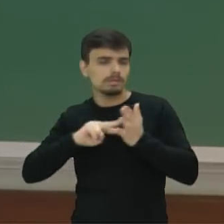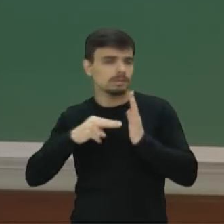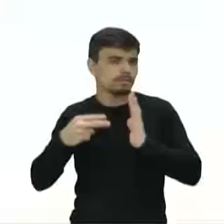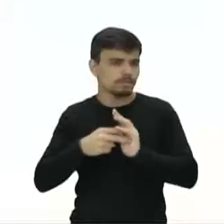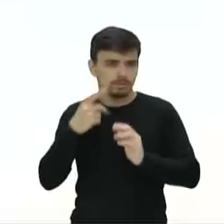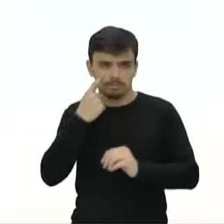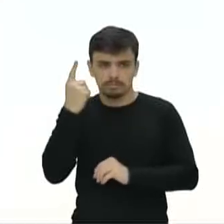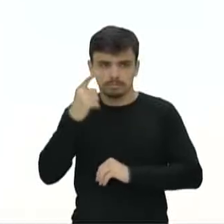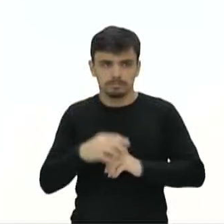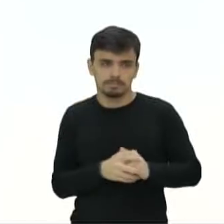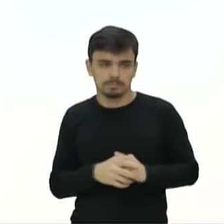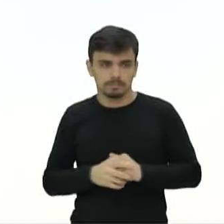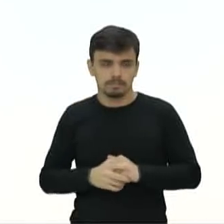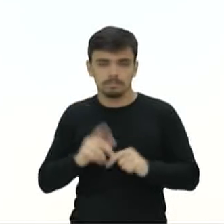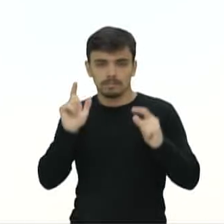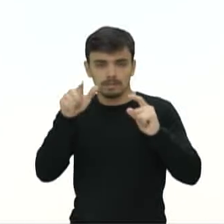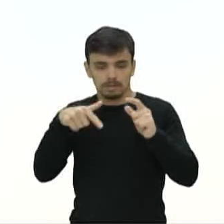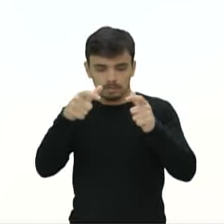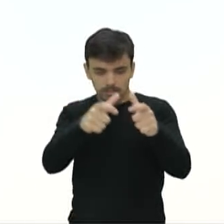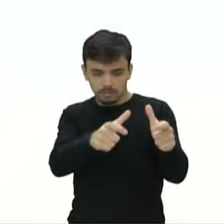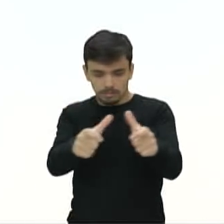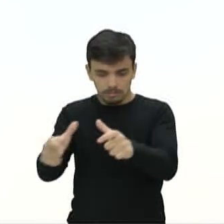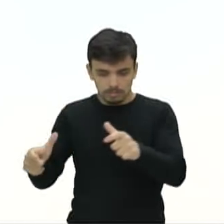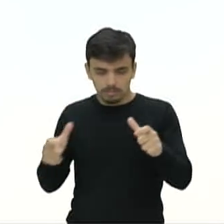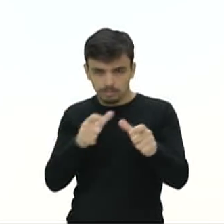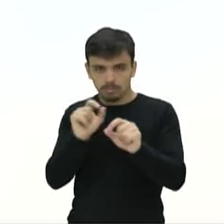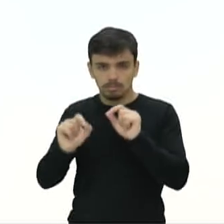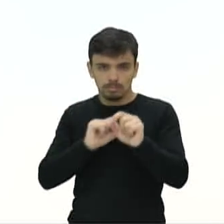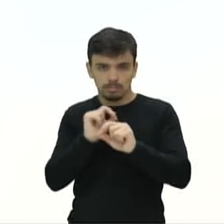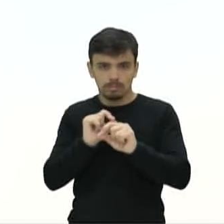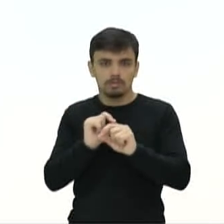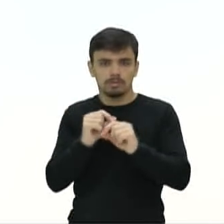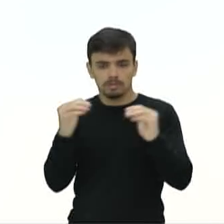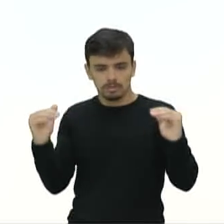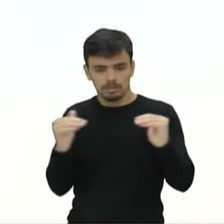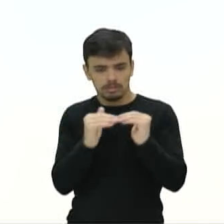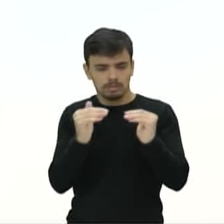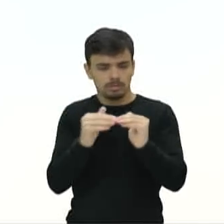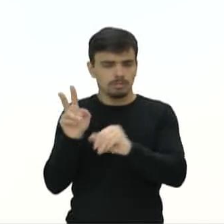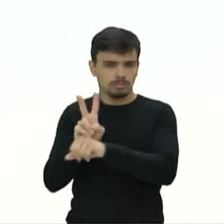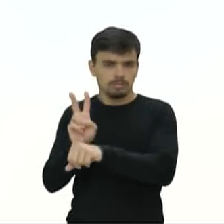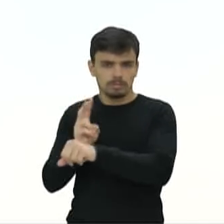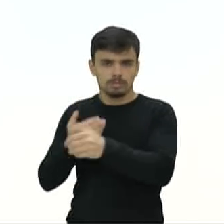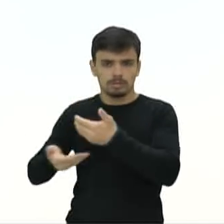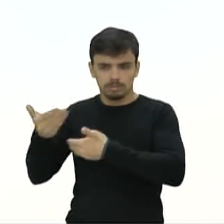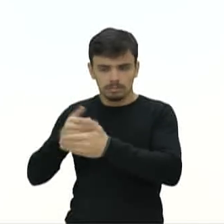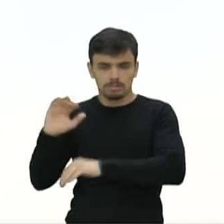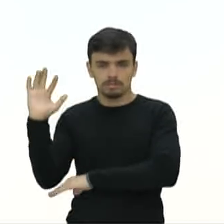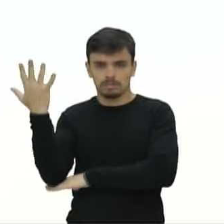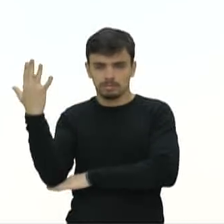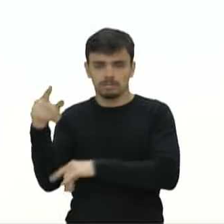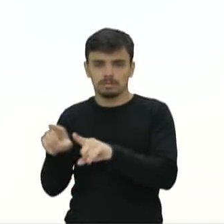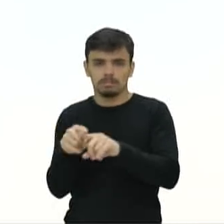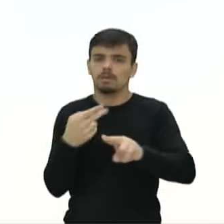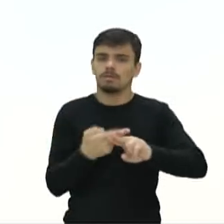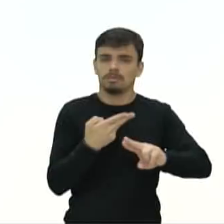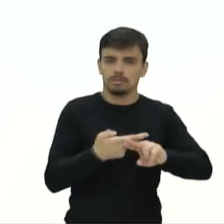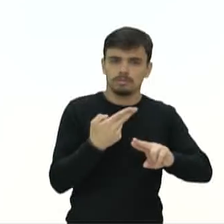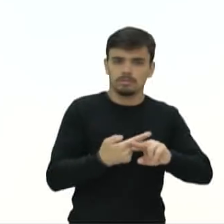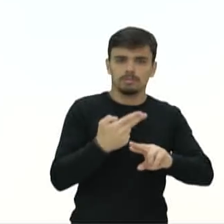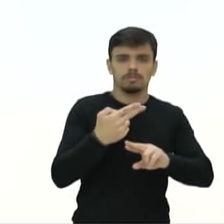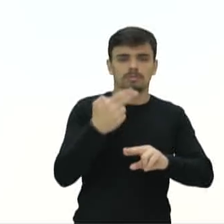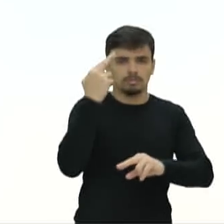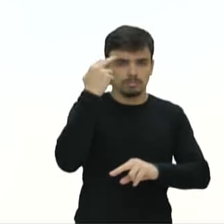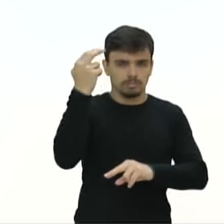sustentável, ó. São áreas que visam conciliar a conservação da natureza com o uso sustentável dos recursos